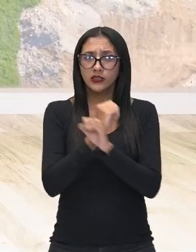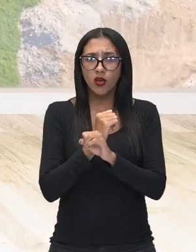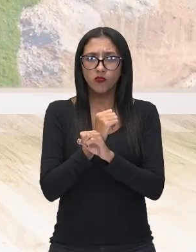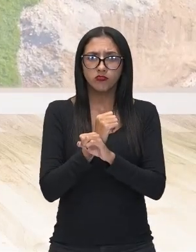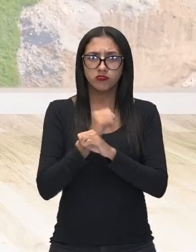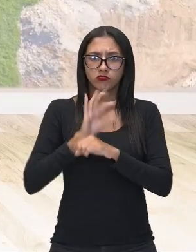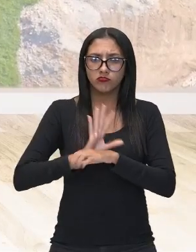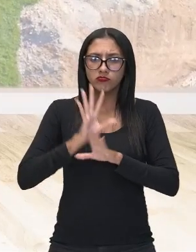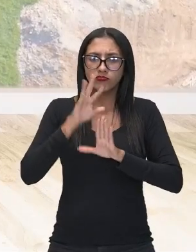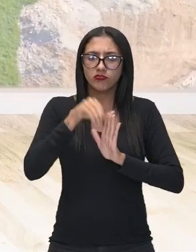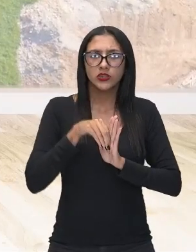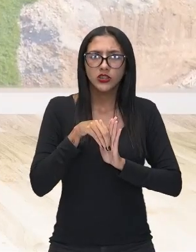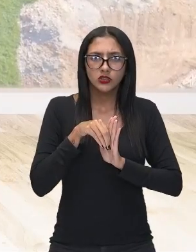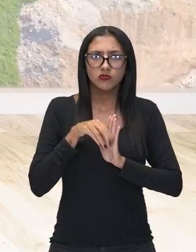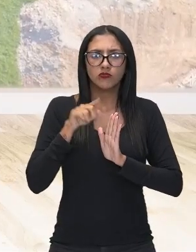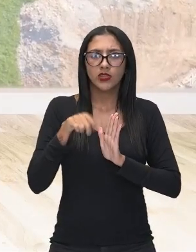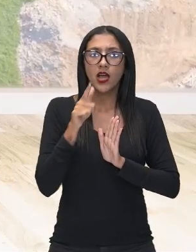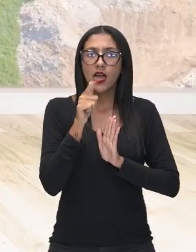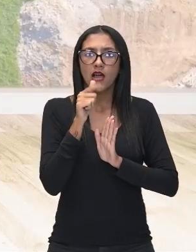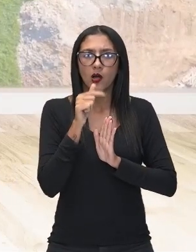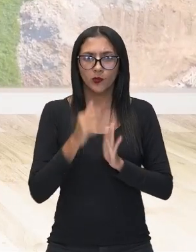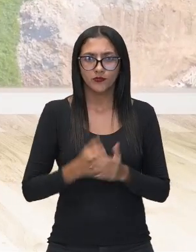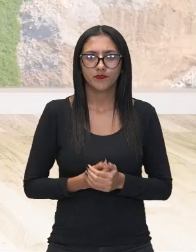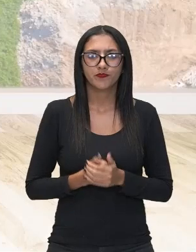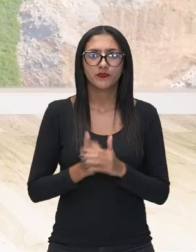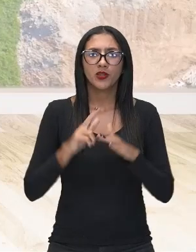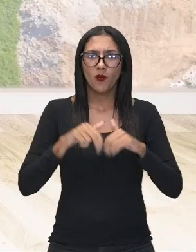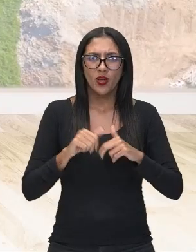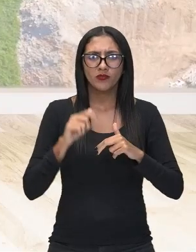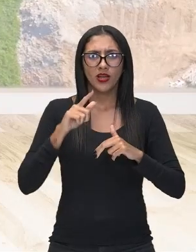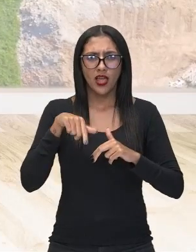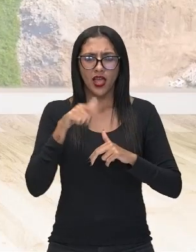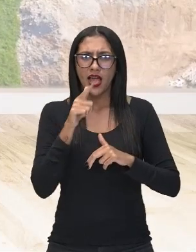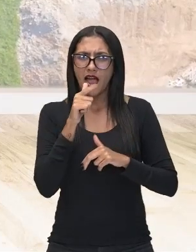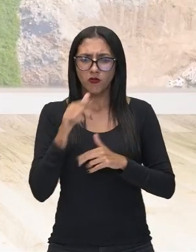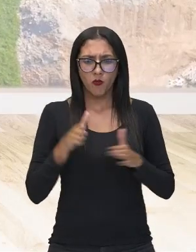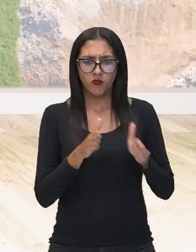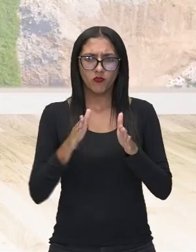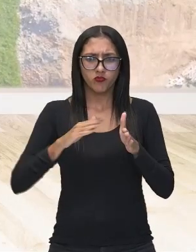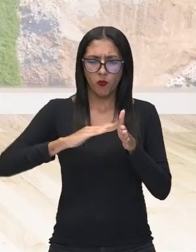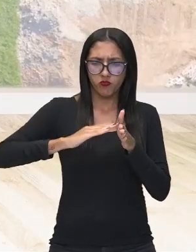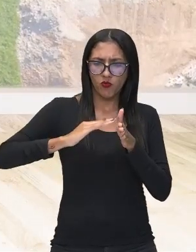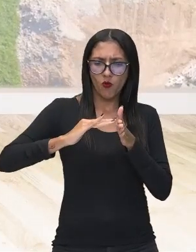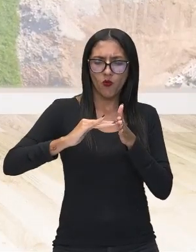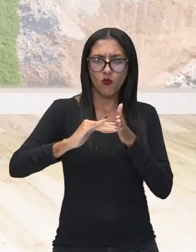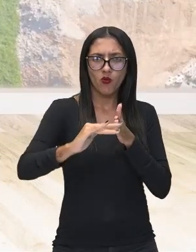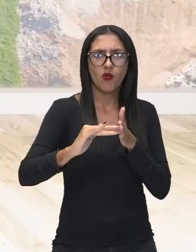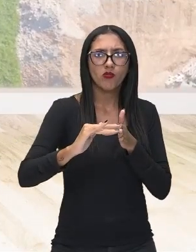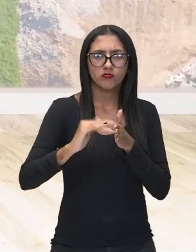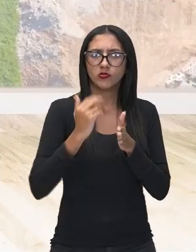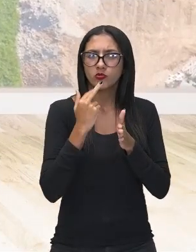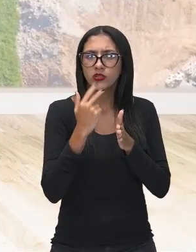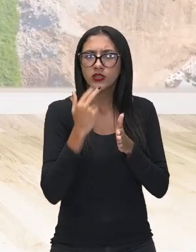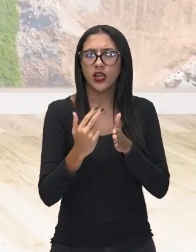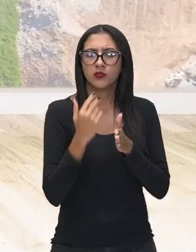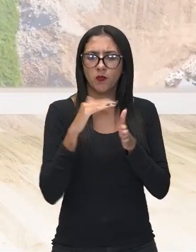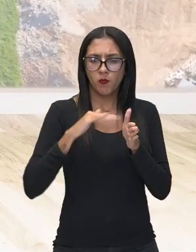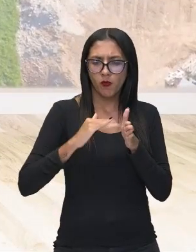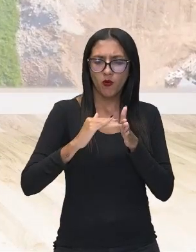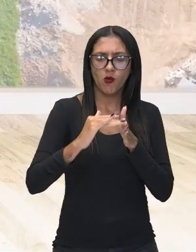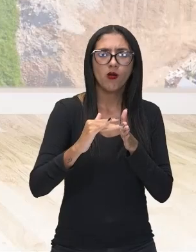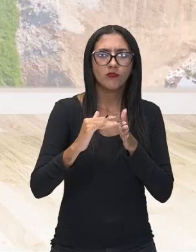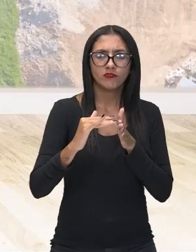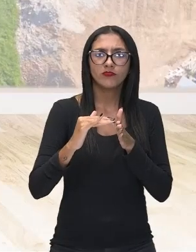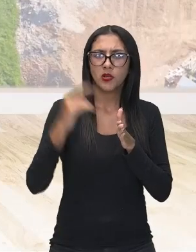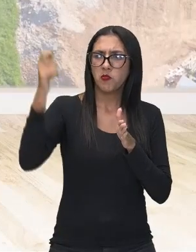E essa cortina impede a passagem de luz e aí as espécies marinhas, as algas de fundo,